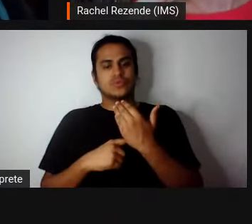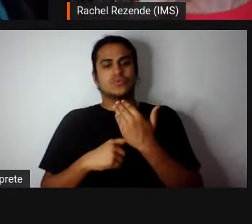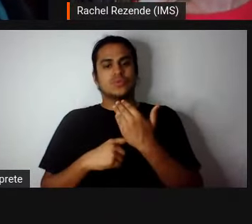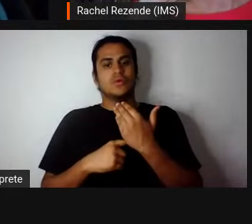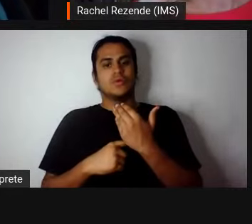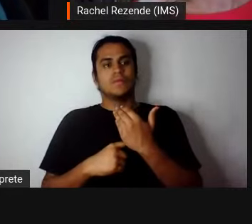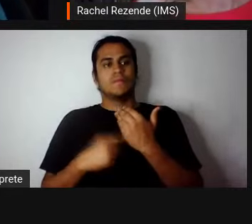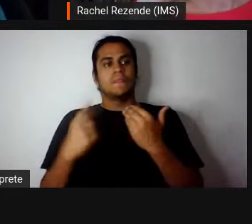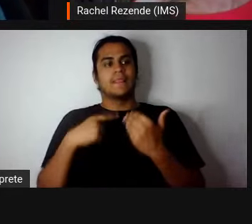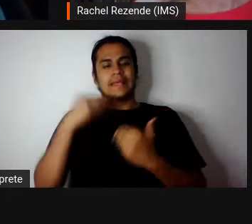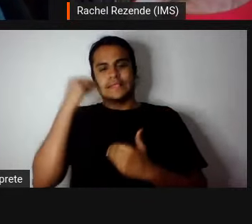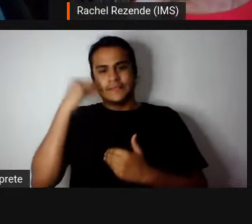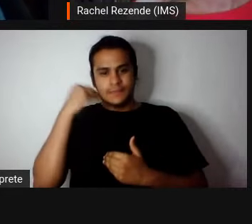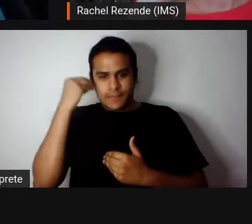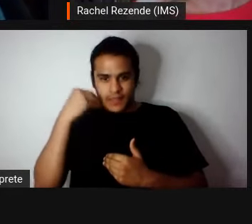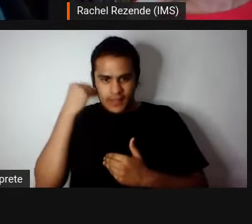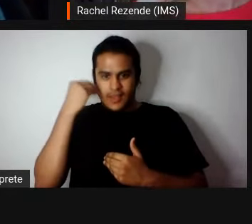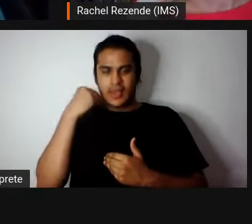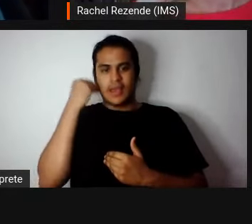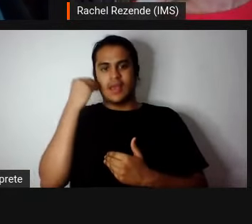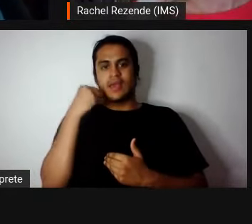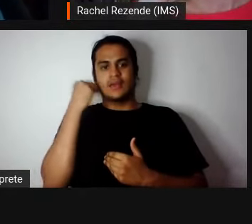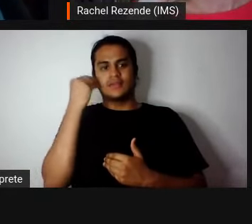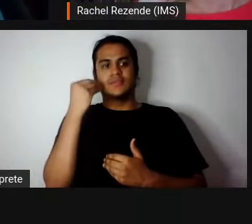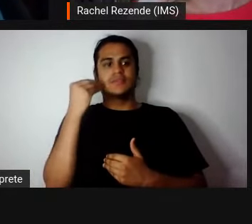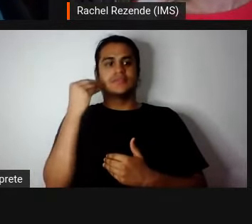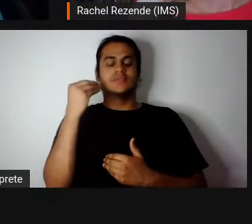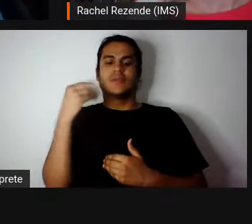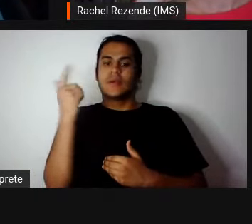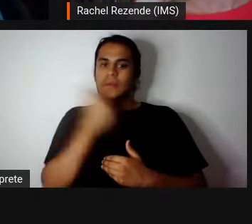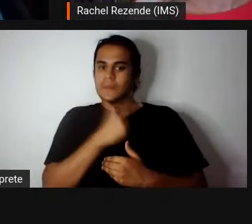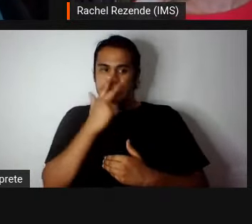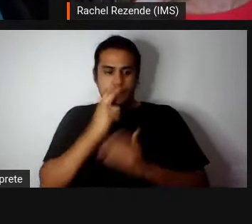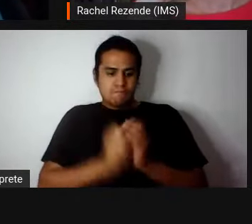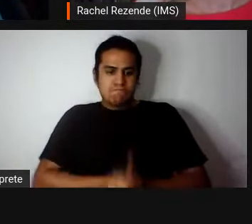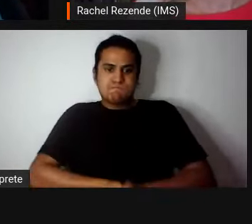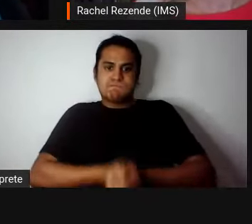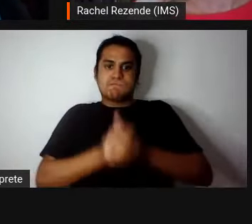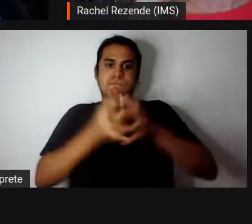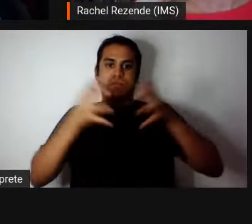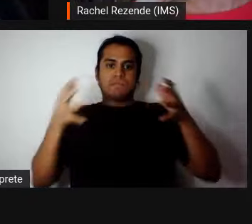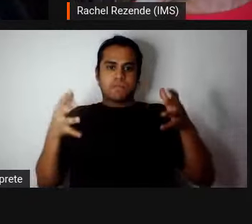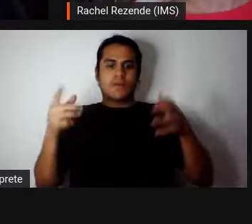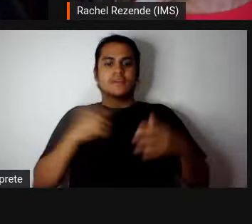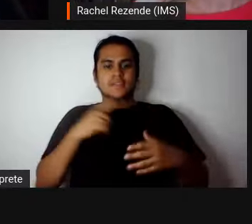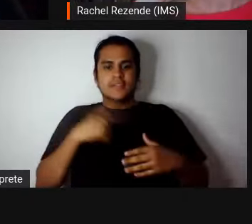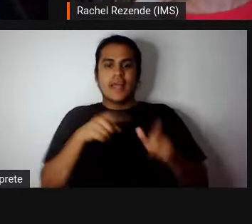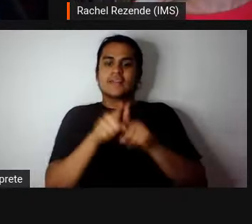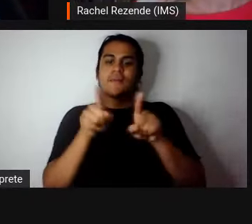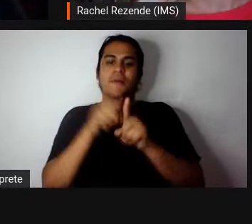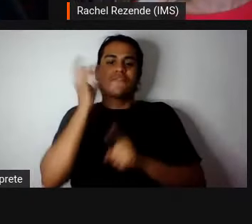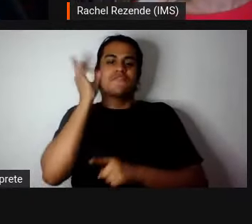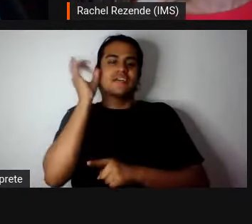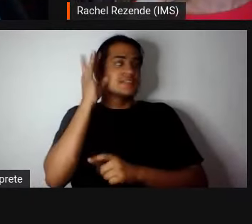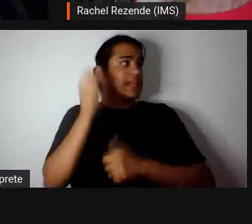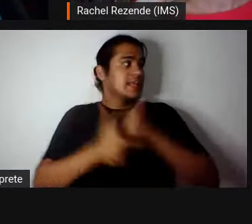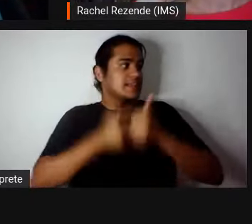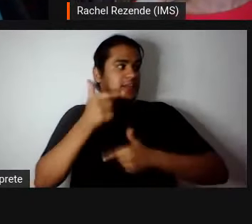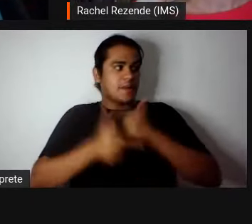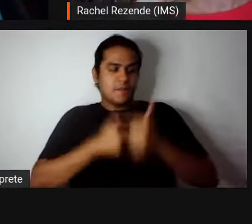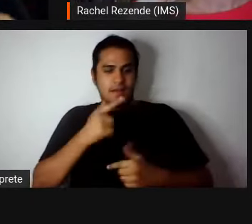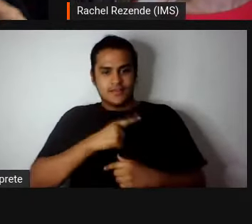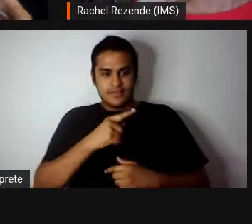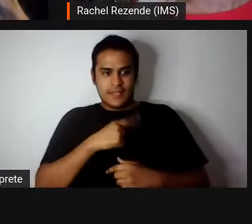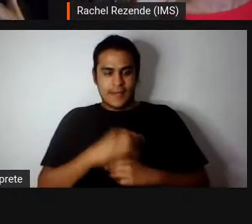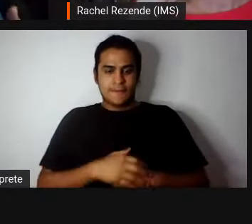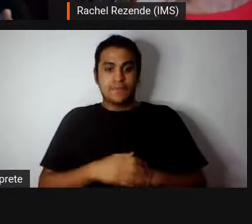as experiências se multiplicam e facilitam o trabalho.